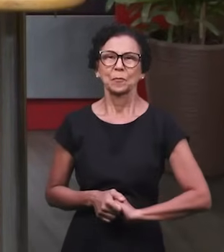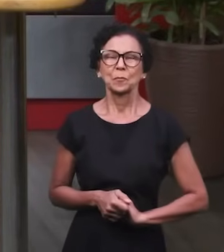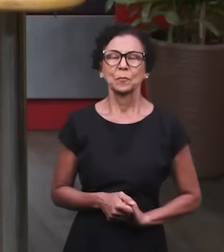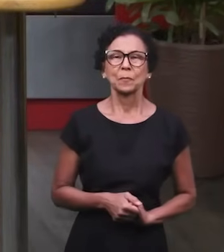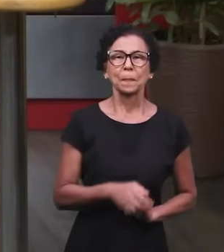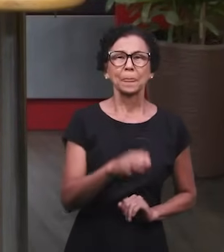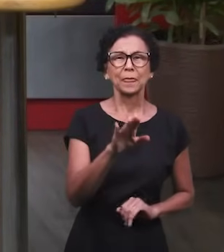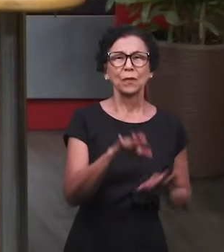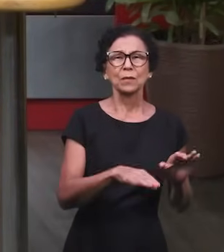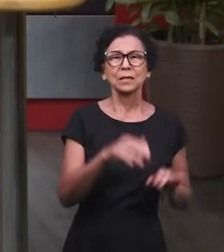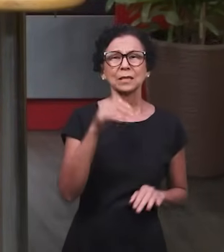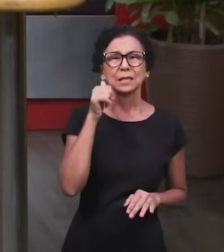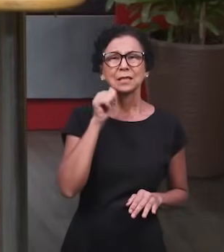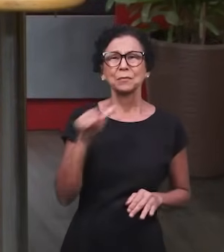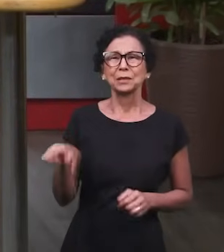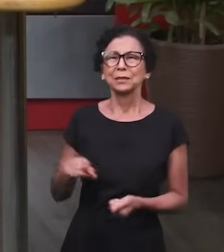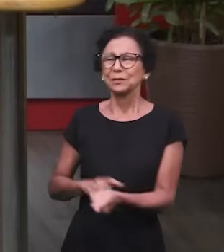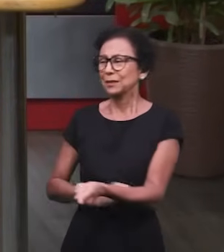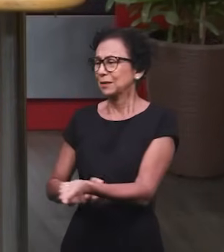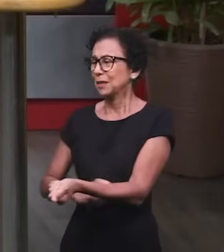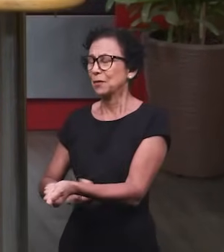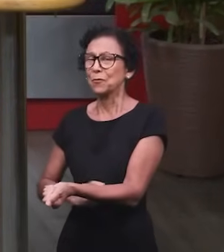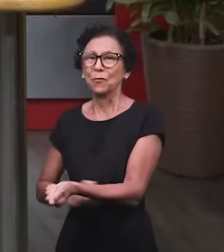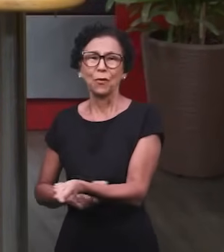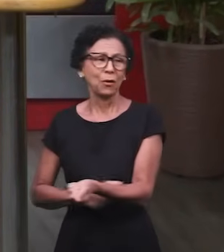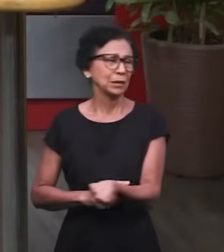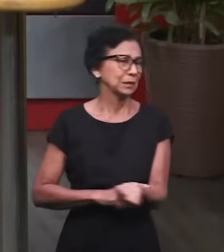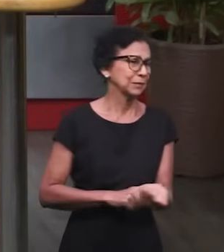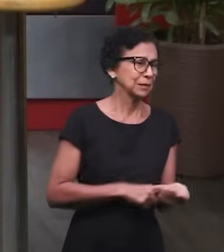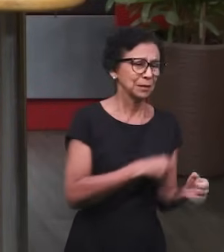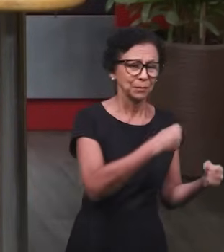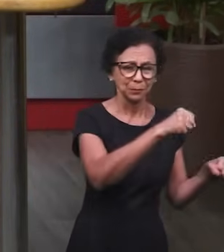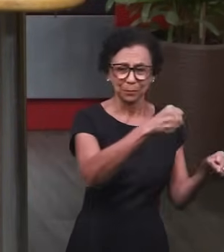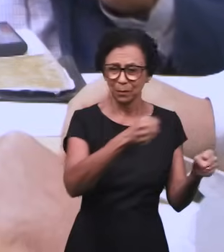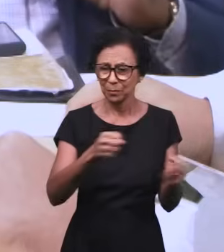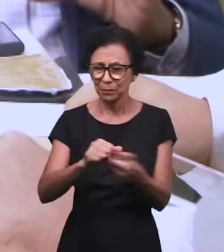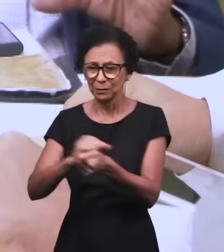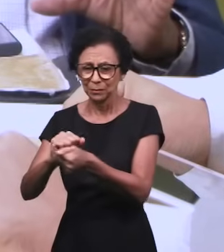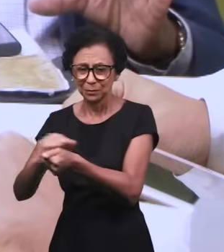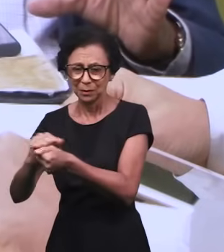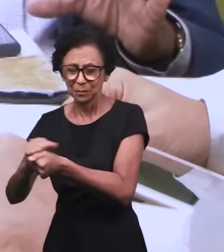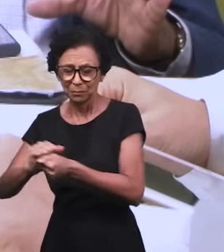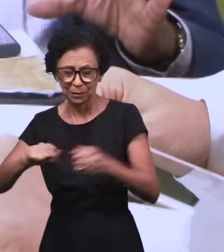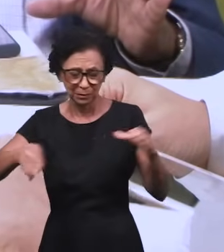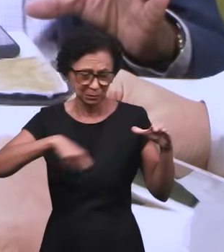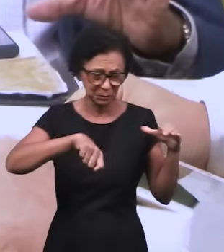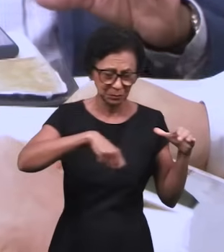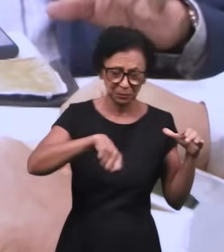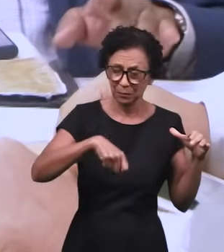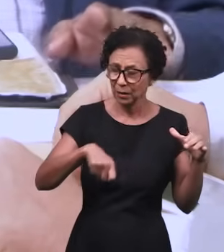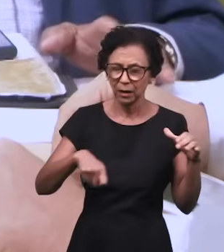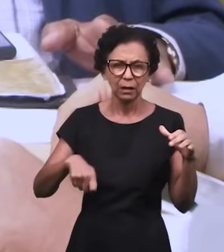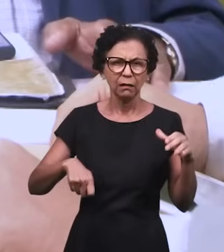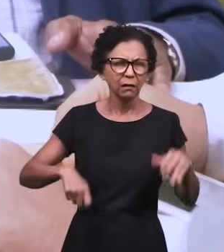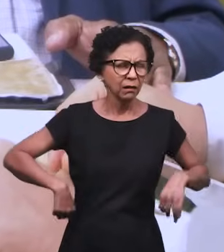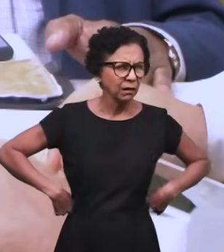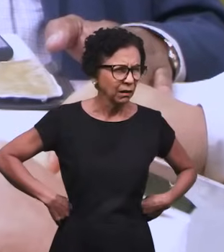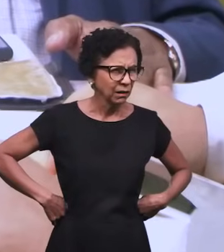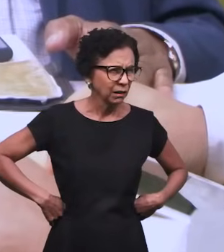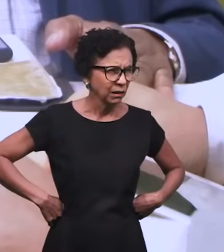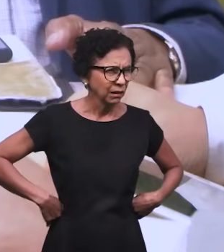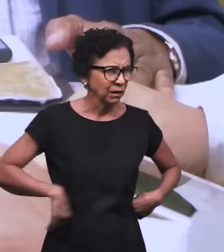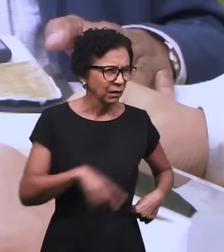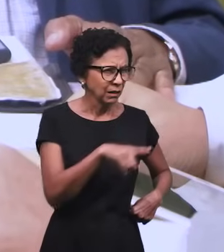irritação na esposa você vê a esposa correndo para lá e para cá dentro de casa fazendo as coisas tudo e o marido Tranquilo lá não sei o quê isso